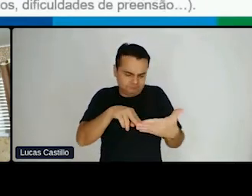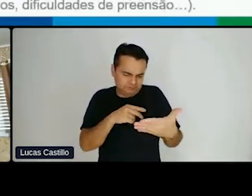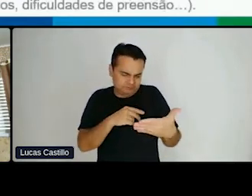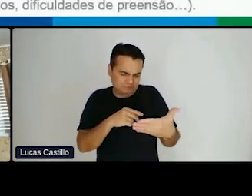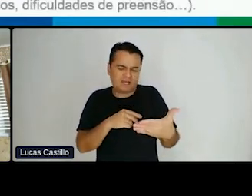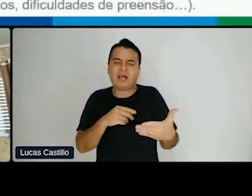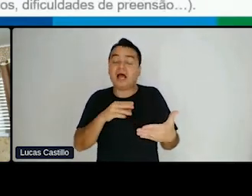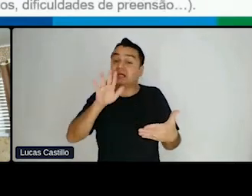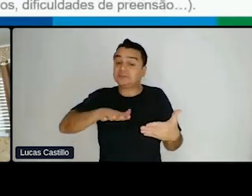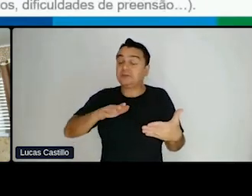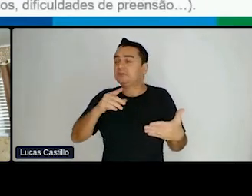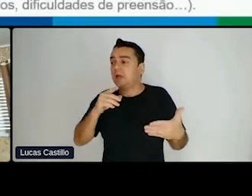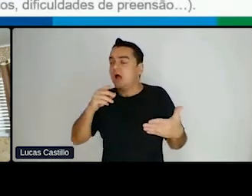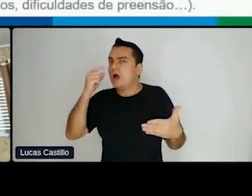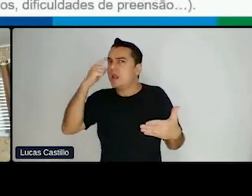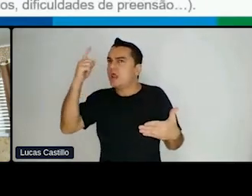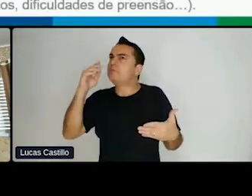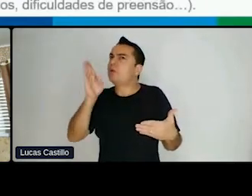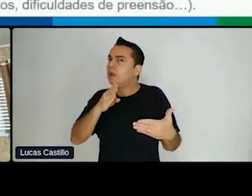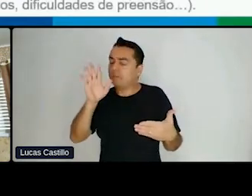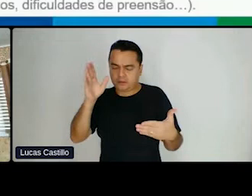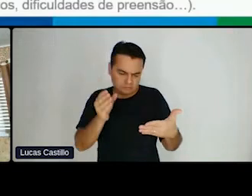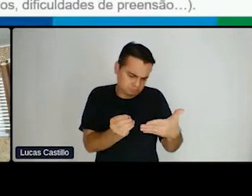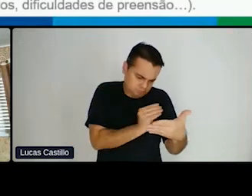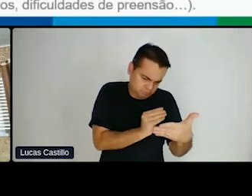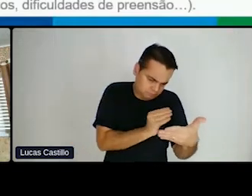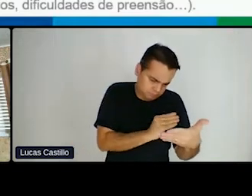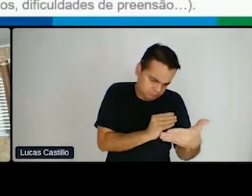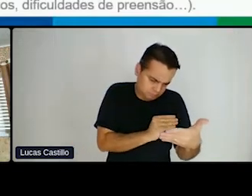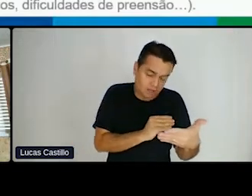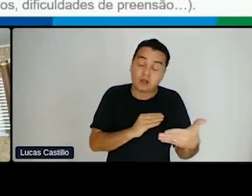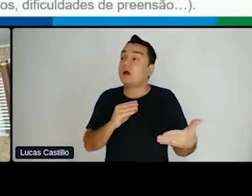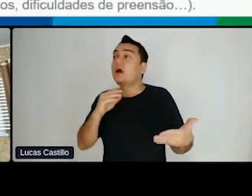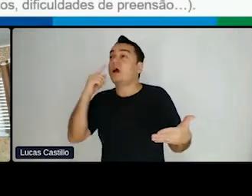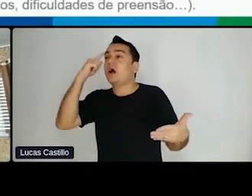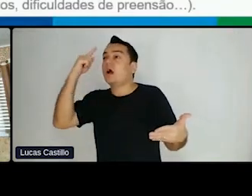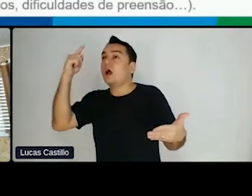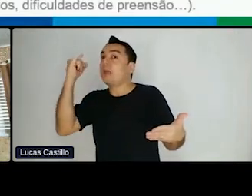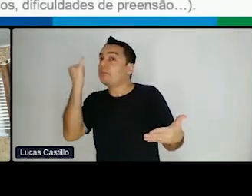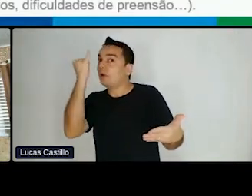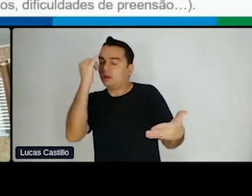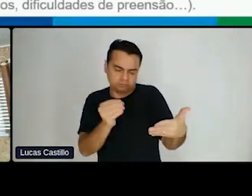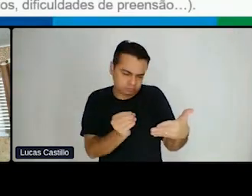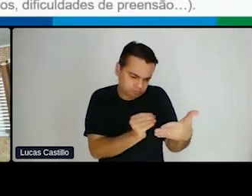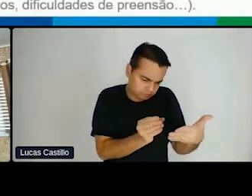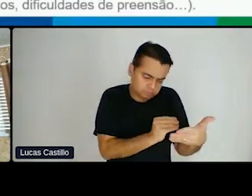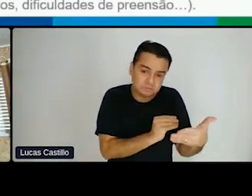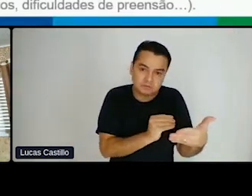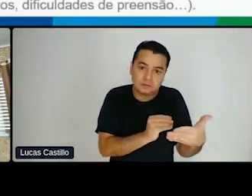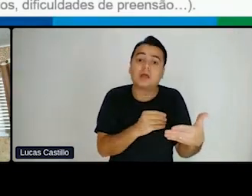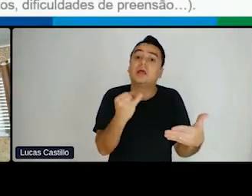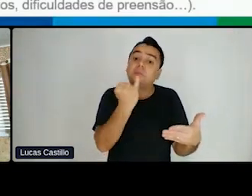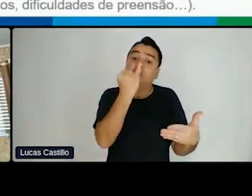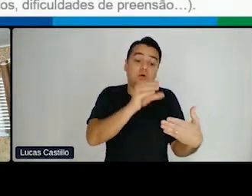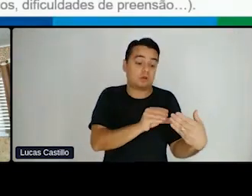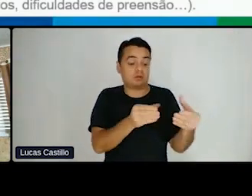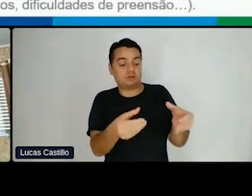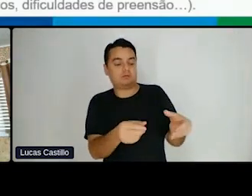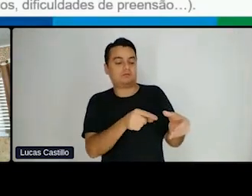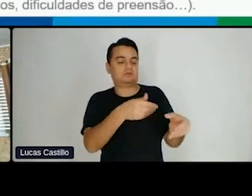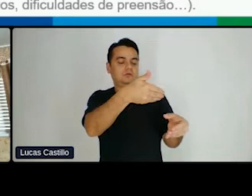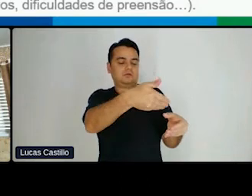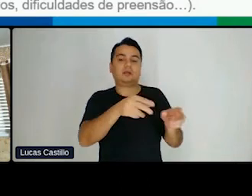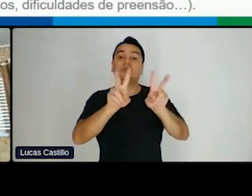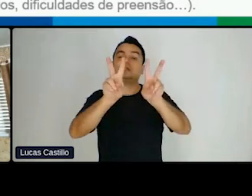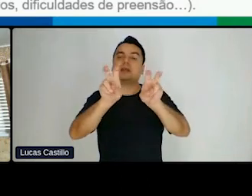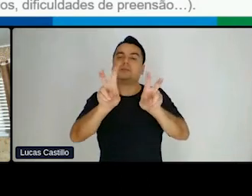naquele livro, e até mesmo pensar em alguns pontos importantes. O sumário é a forma mais